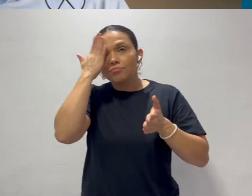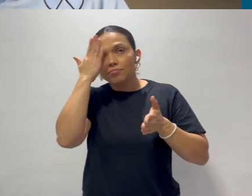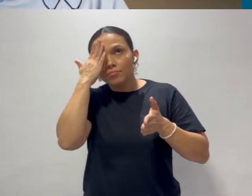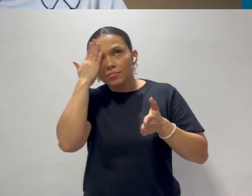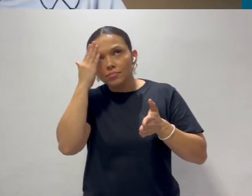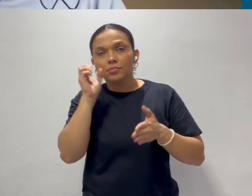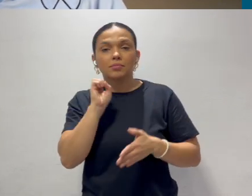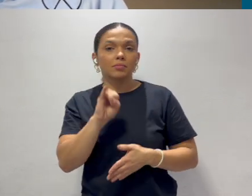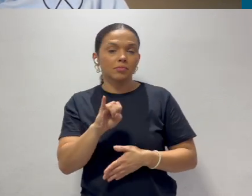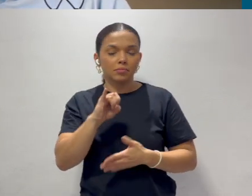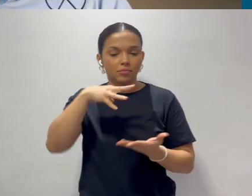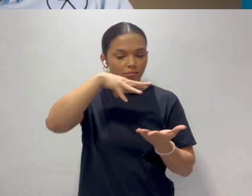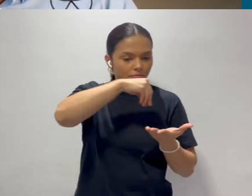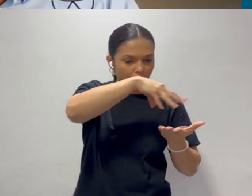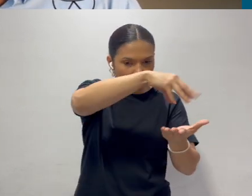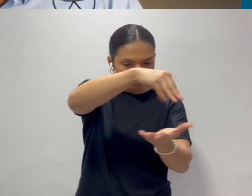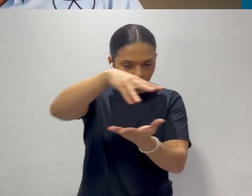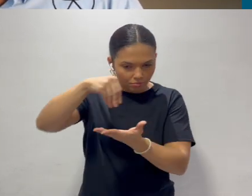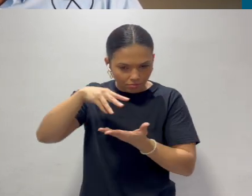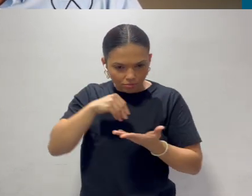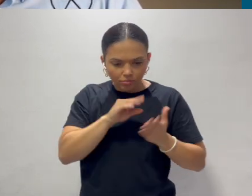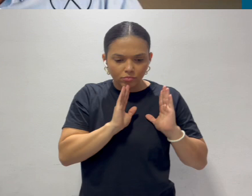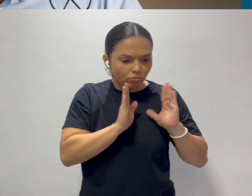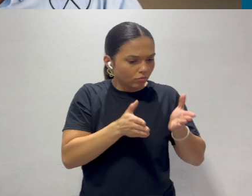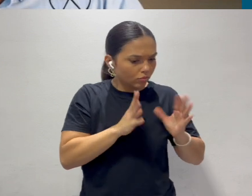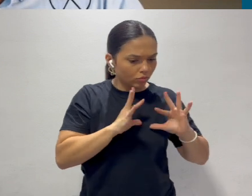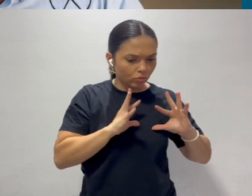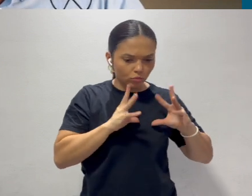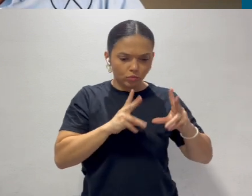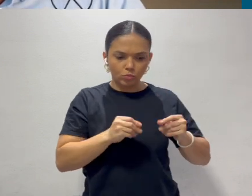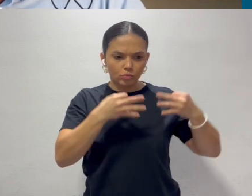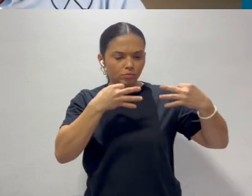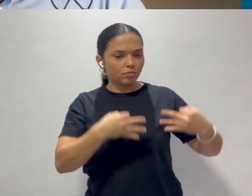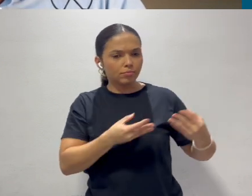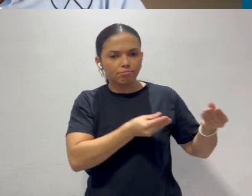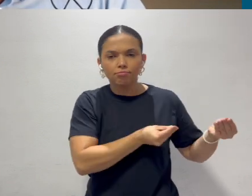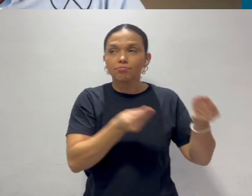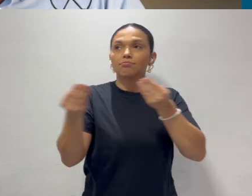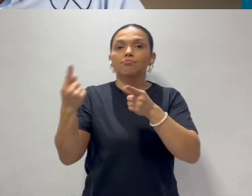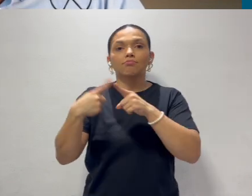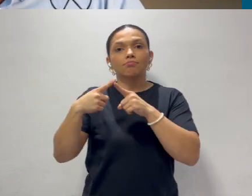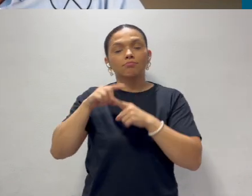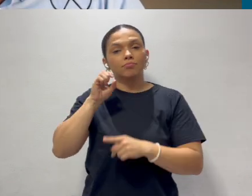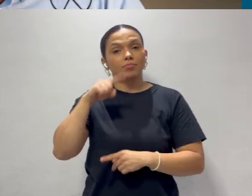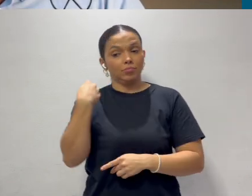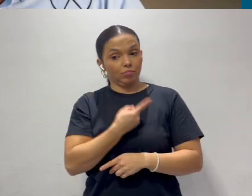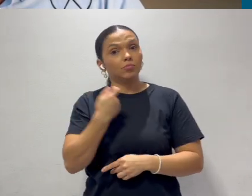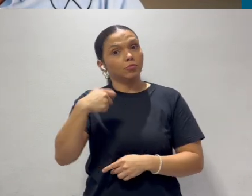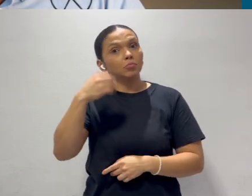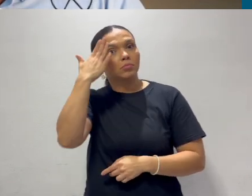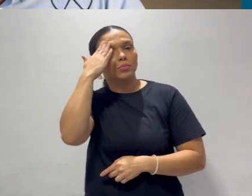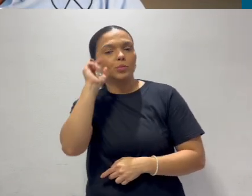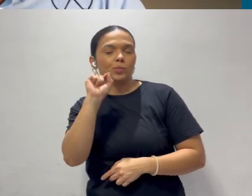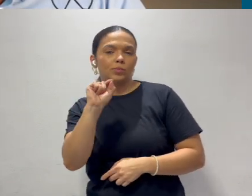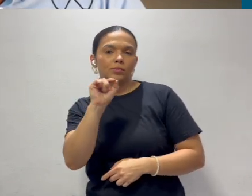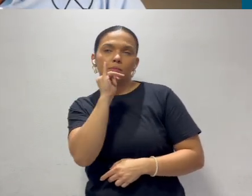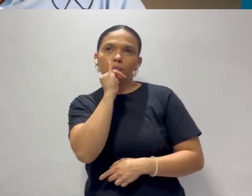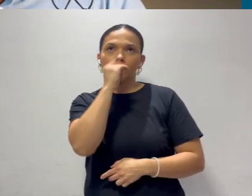vai saber o raio-x, se está tudo ok, o que você precisa apresentar, porque nós temos que ter em mente o